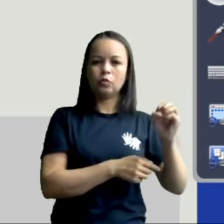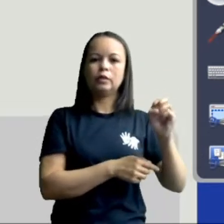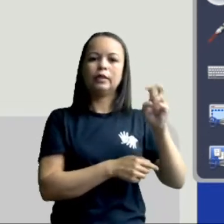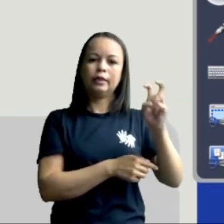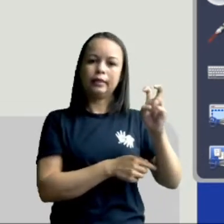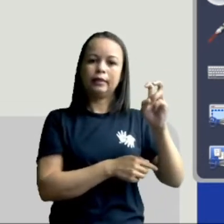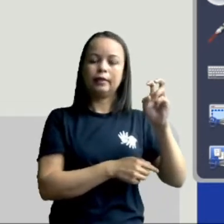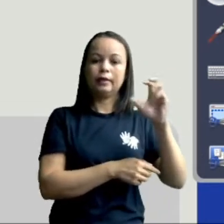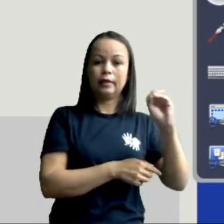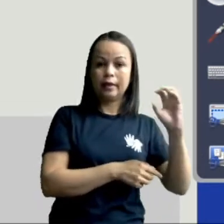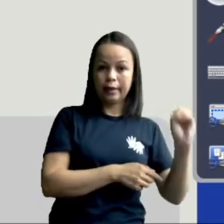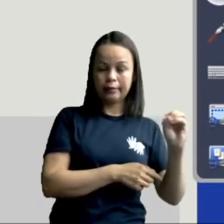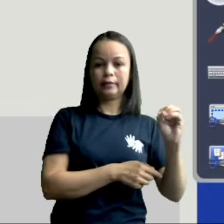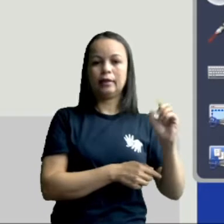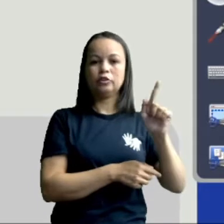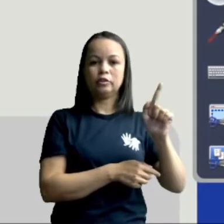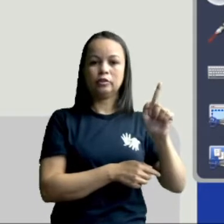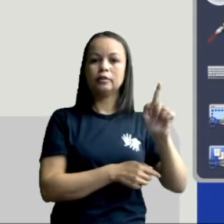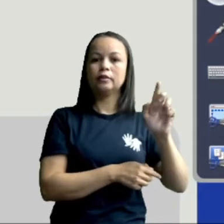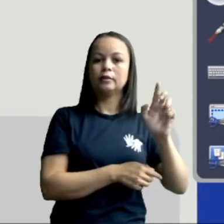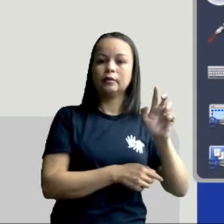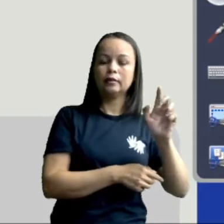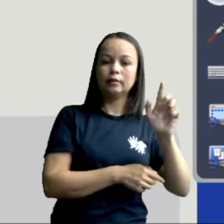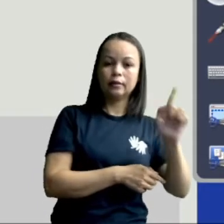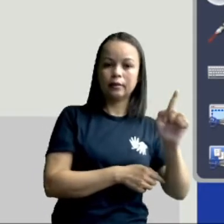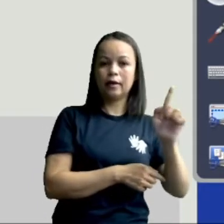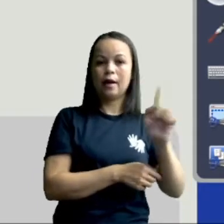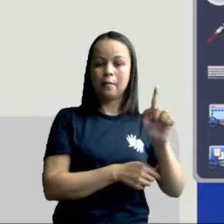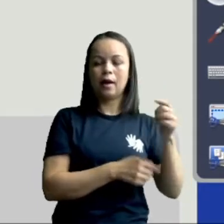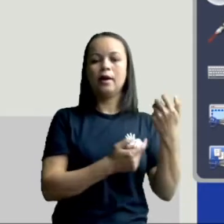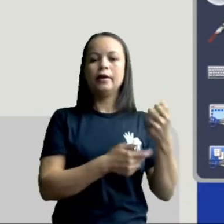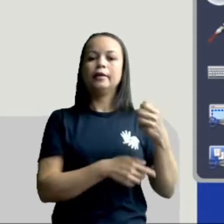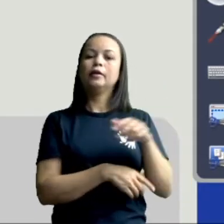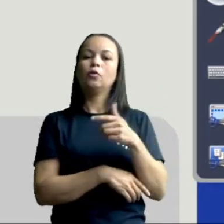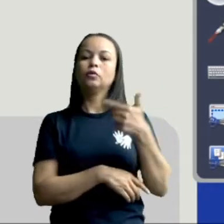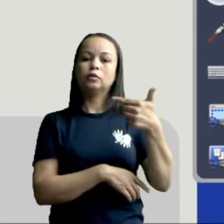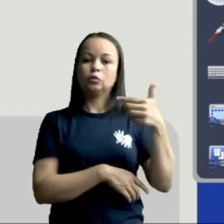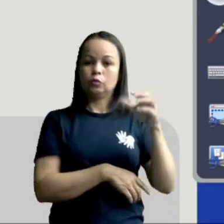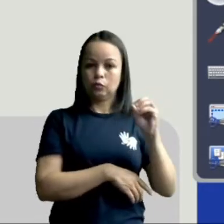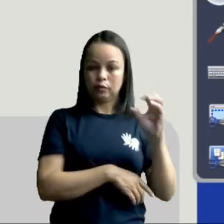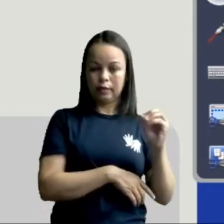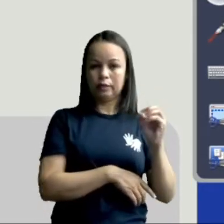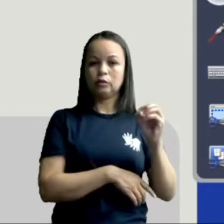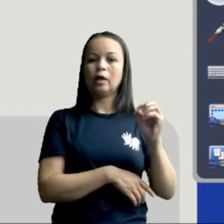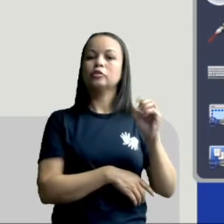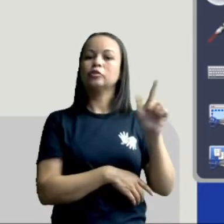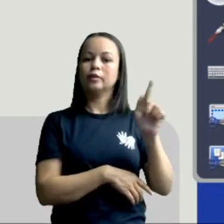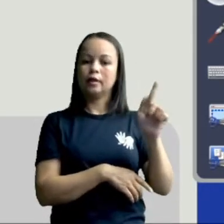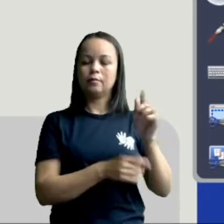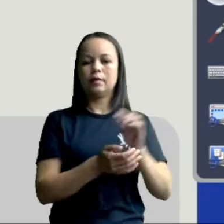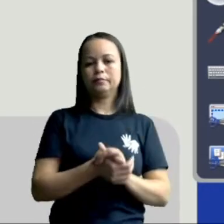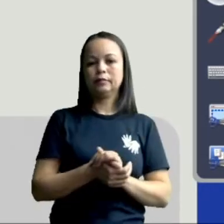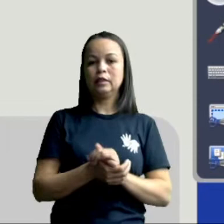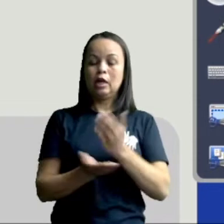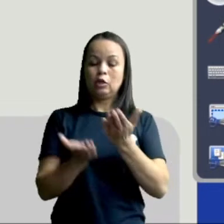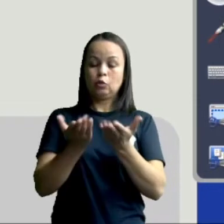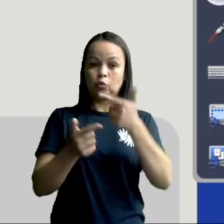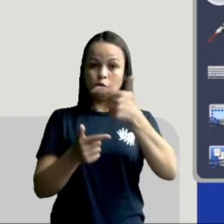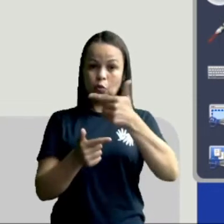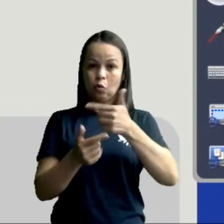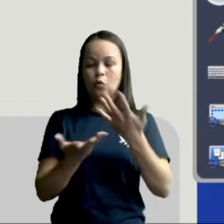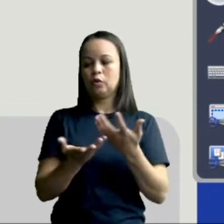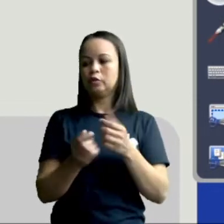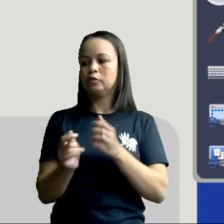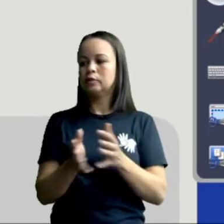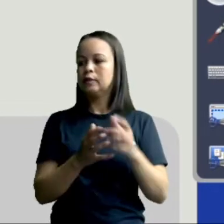500 gramas e outro de 200 gramas. Já no prato 2, né, temos um peso conhecido de 100 gramas e